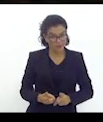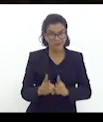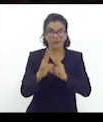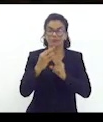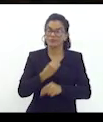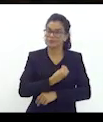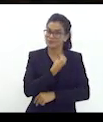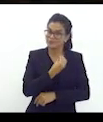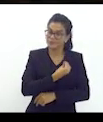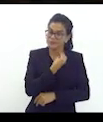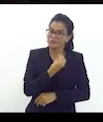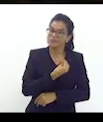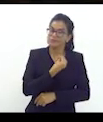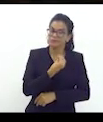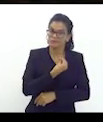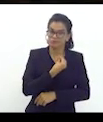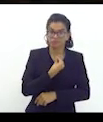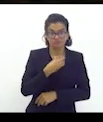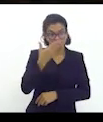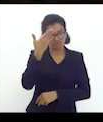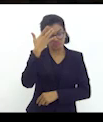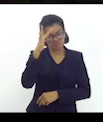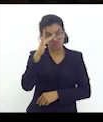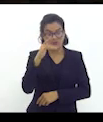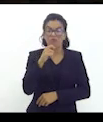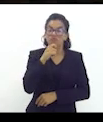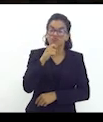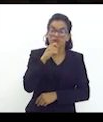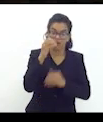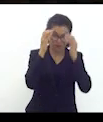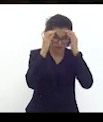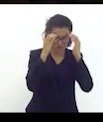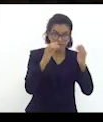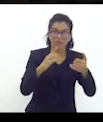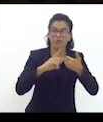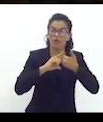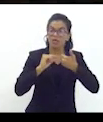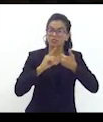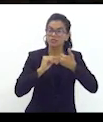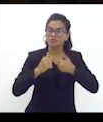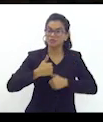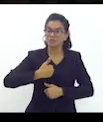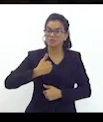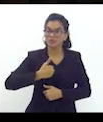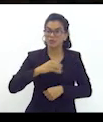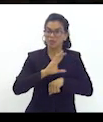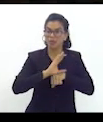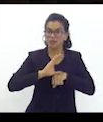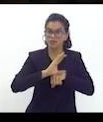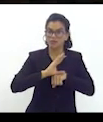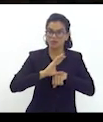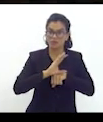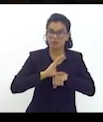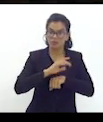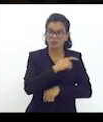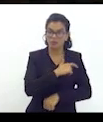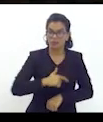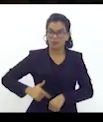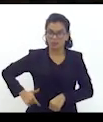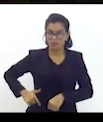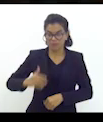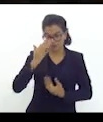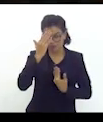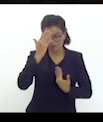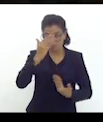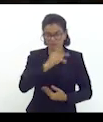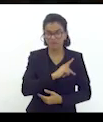viver quando não se respeita o artigo 1º da Constituição da República. Muito obrigado,